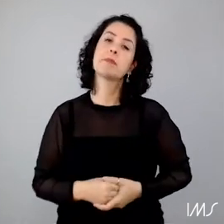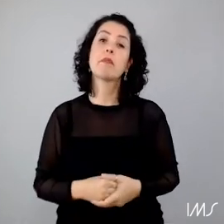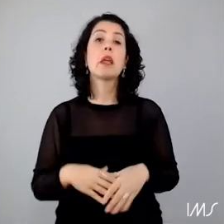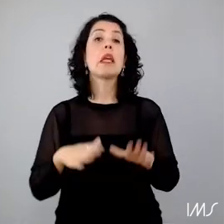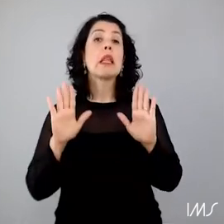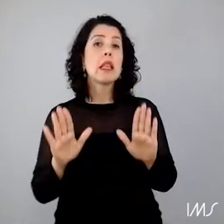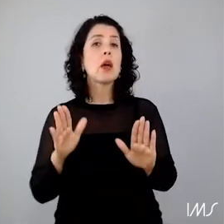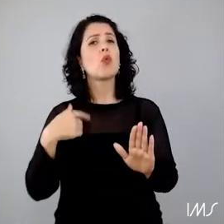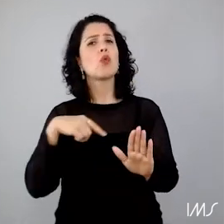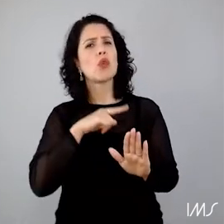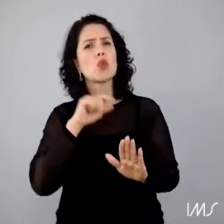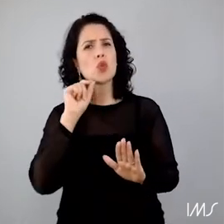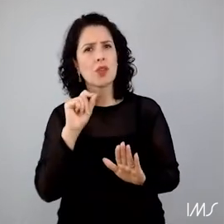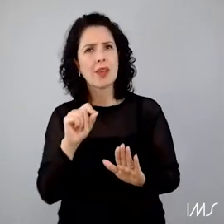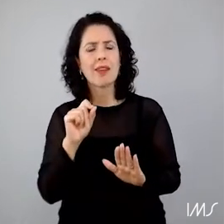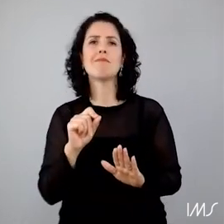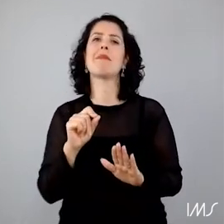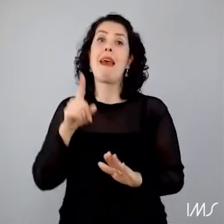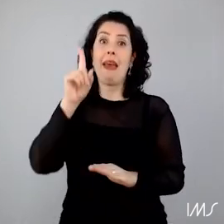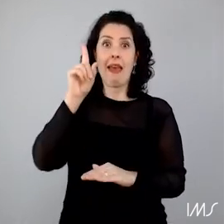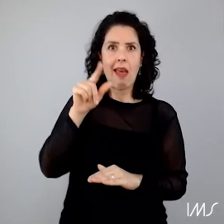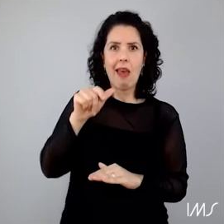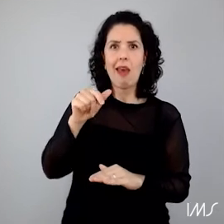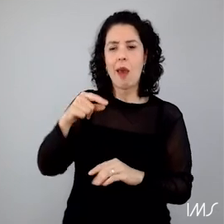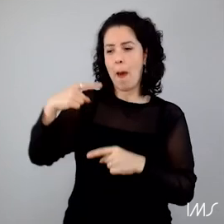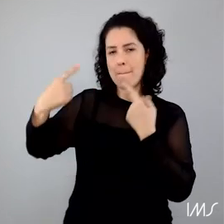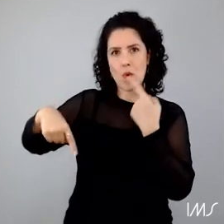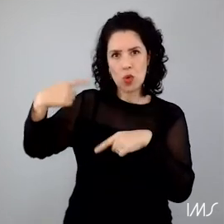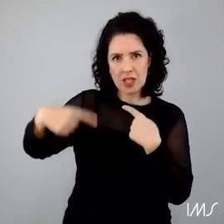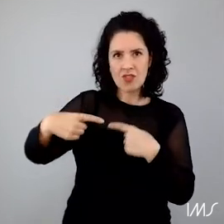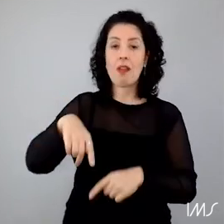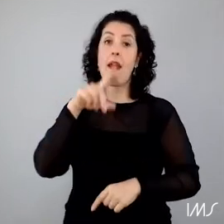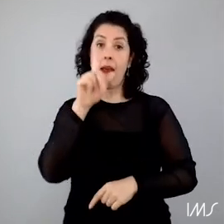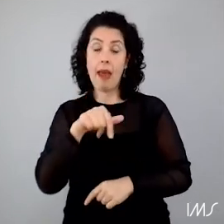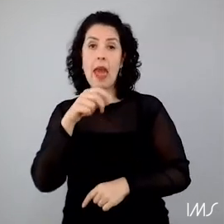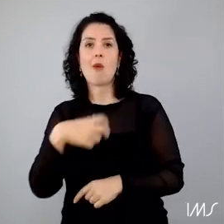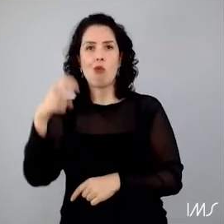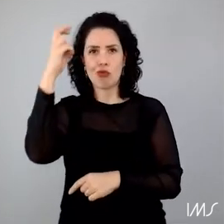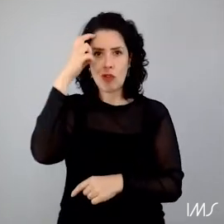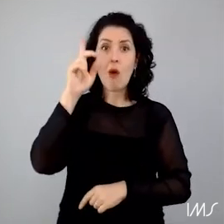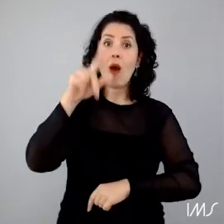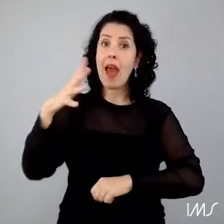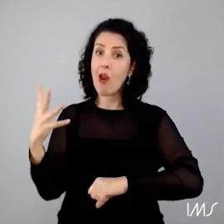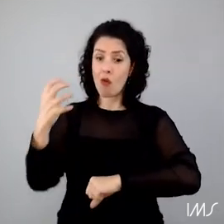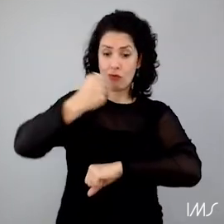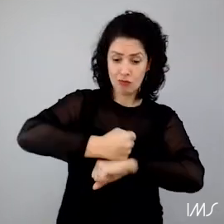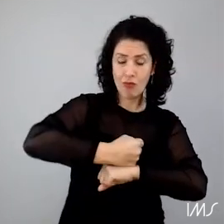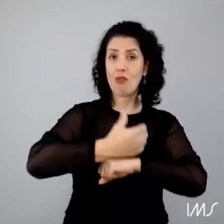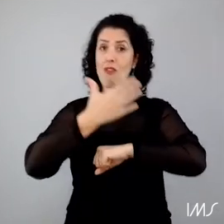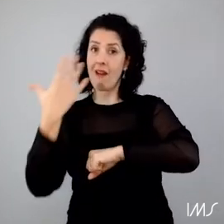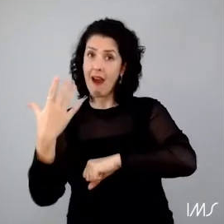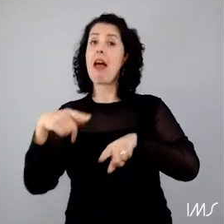fato de colonização, de descolonização, de aprender o que está se fazendo, a busca